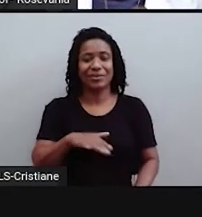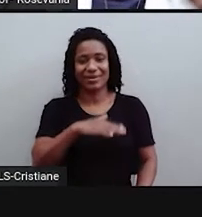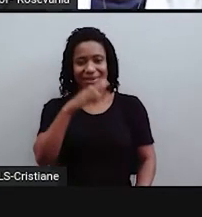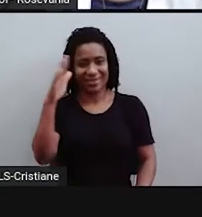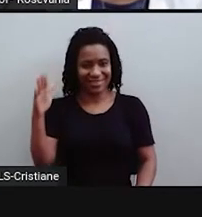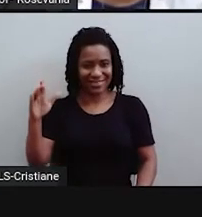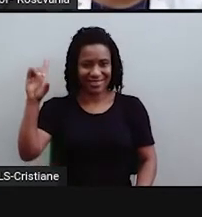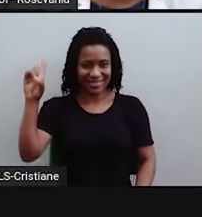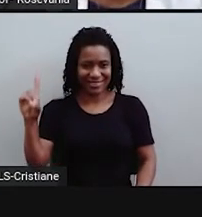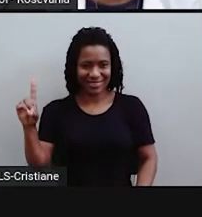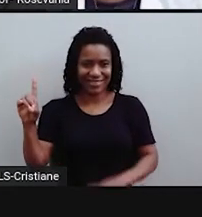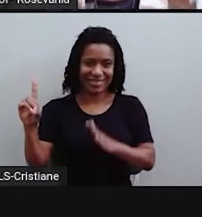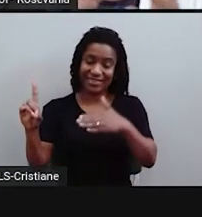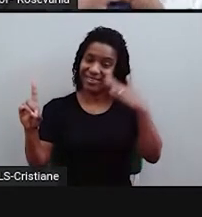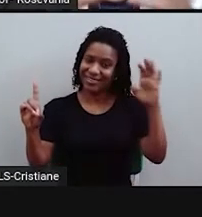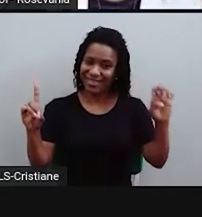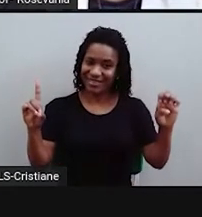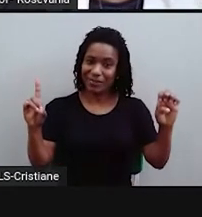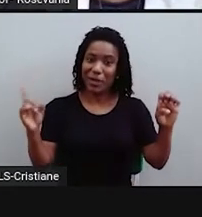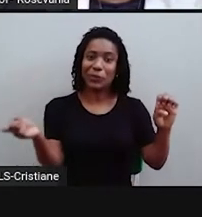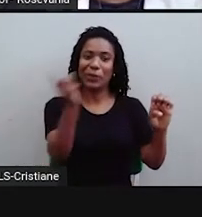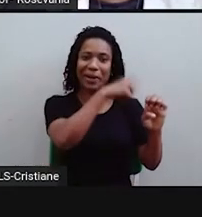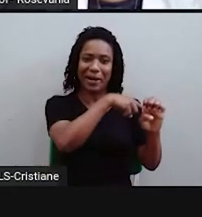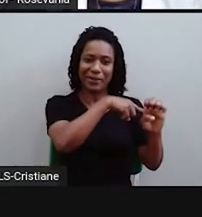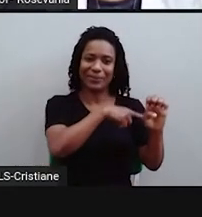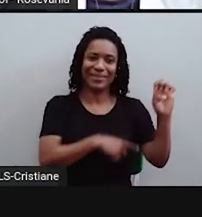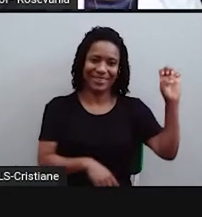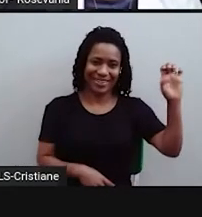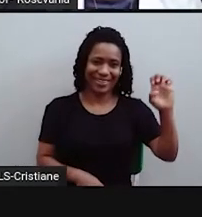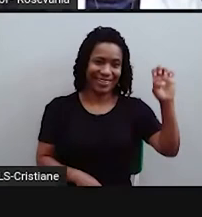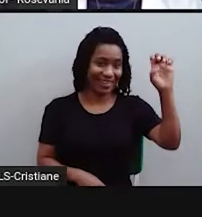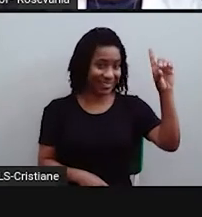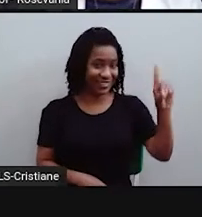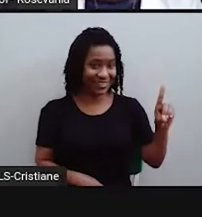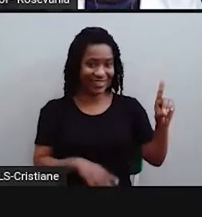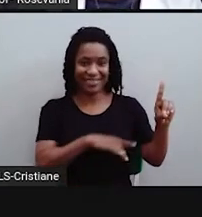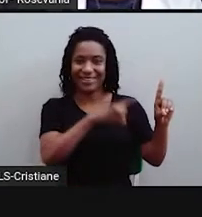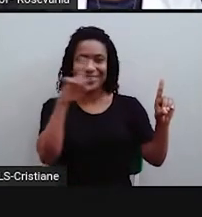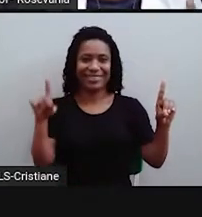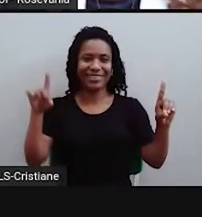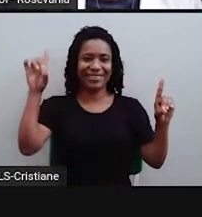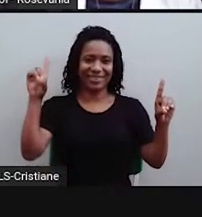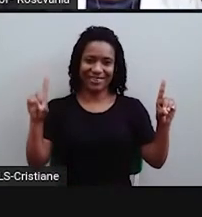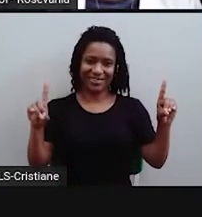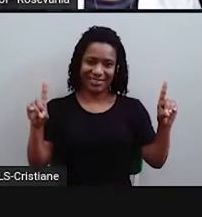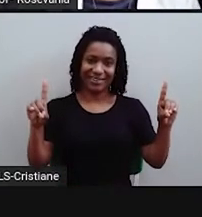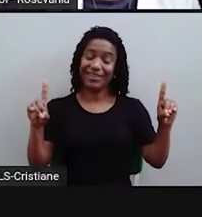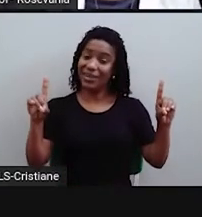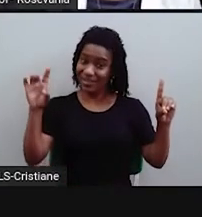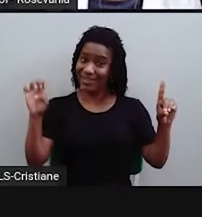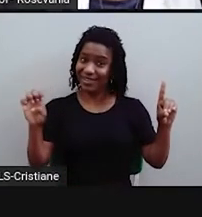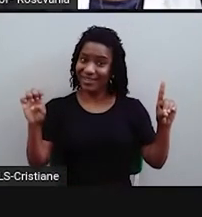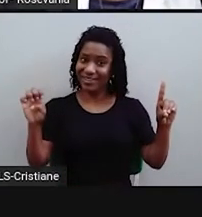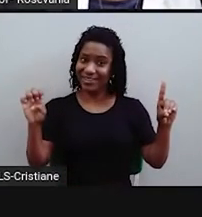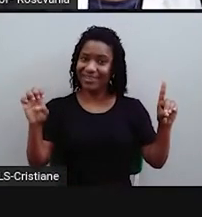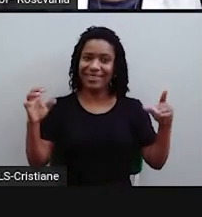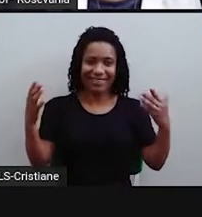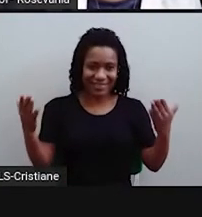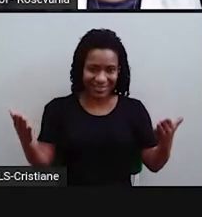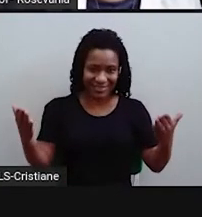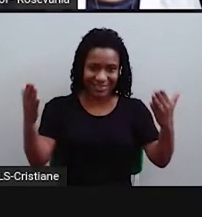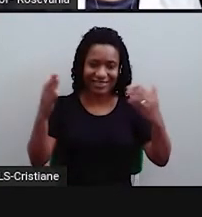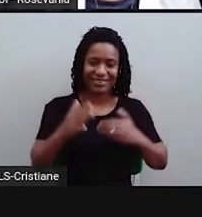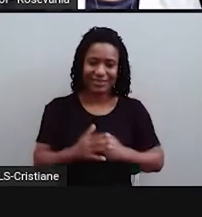esquerda e do lado esquerdo que diz que é direito, que aí agora complica tudo mesmo, né? E aí, mas de qualquer forma, essas orientaçõezinhas a gente está